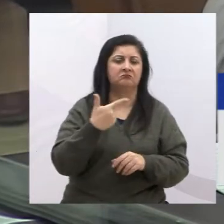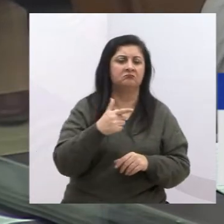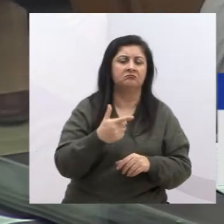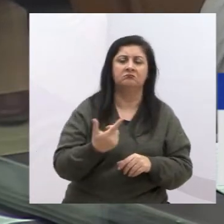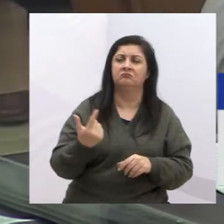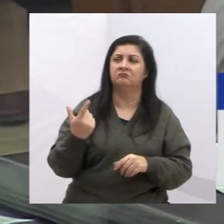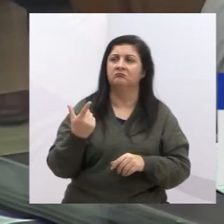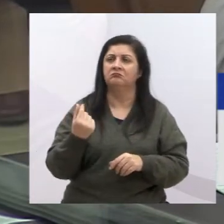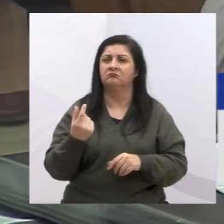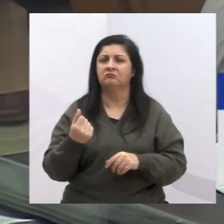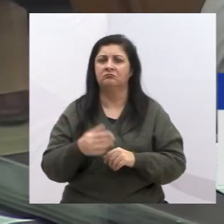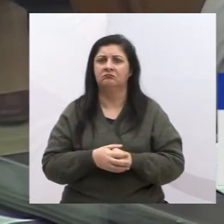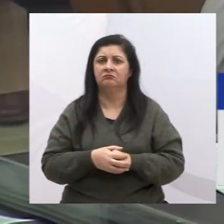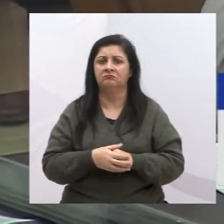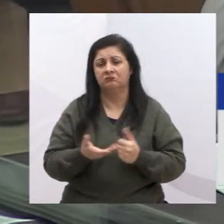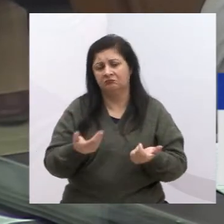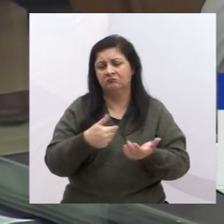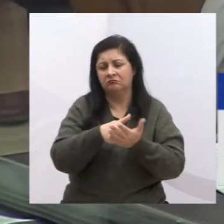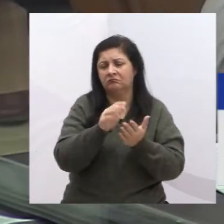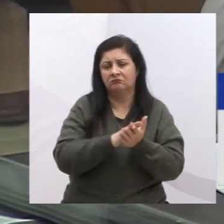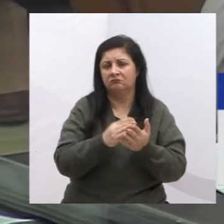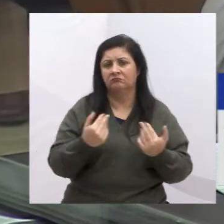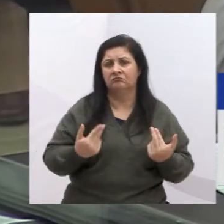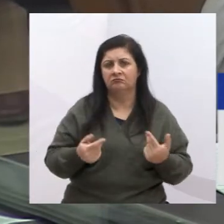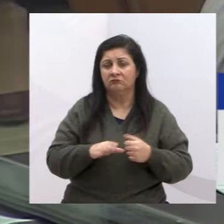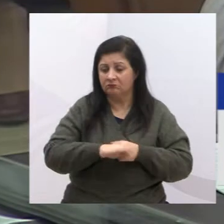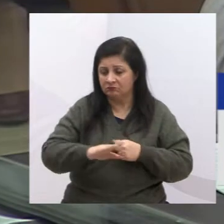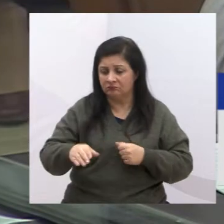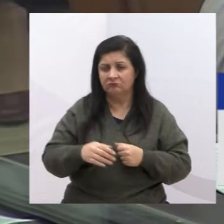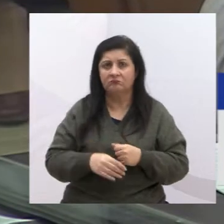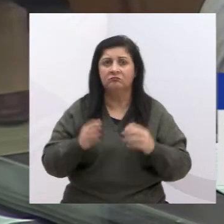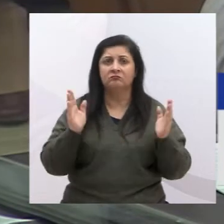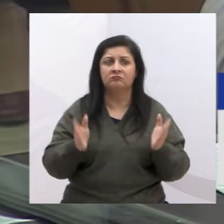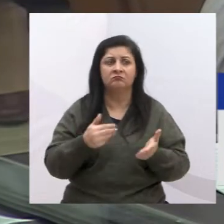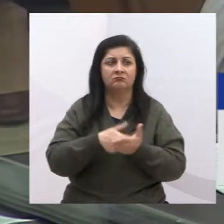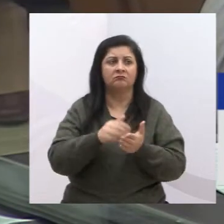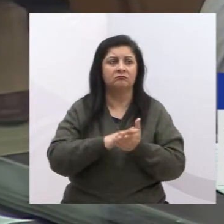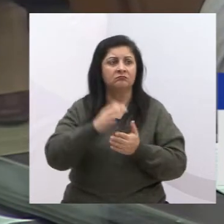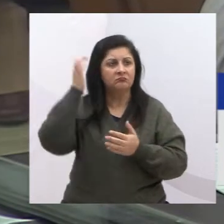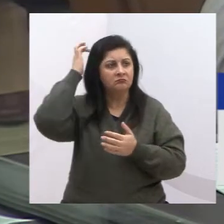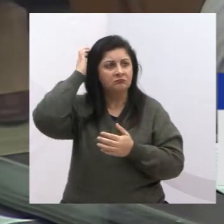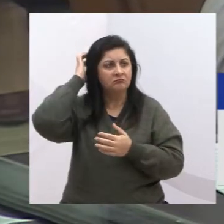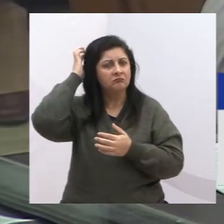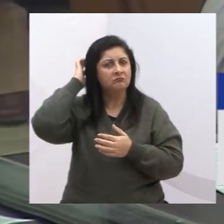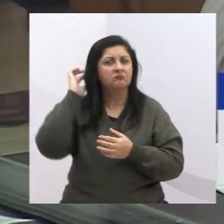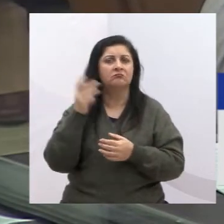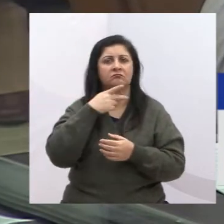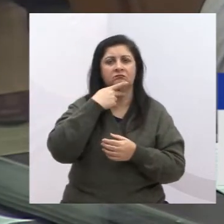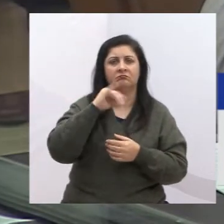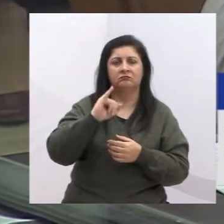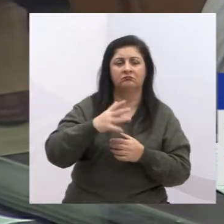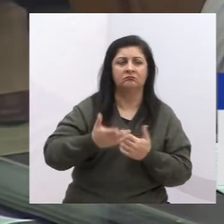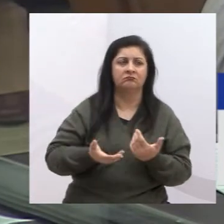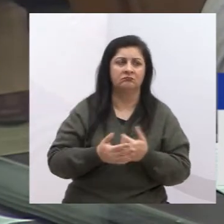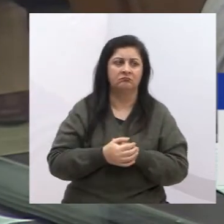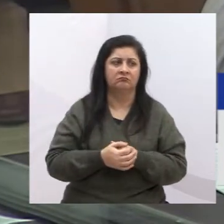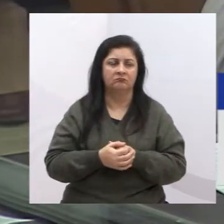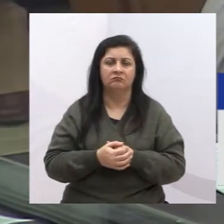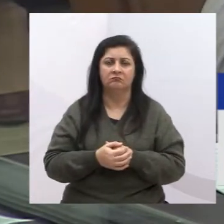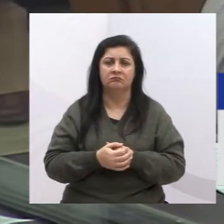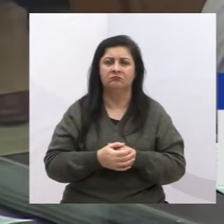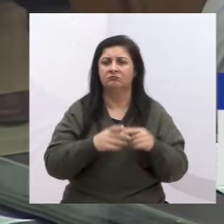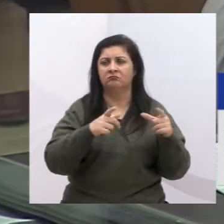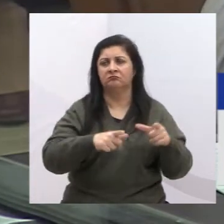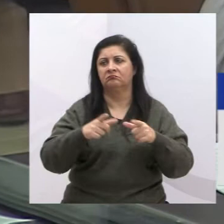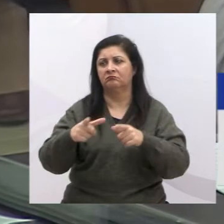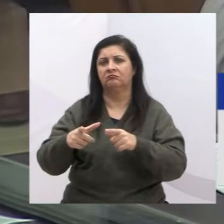no final da semana. É uma multa. Desde criança a gente é multado. Sim. Pelos nossos pais e por todos os lugares que a